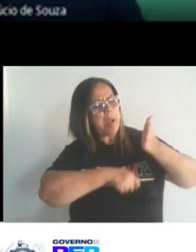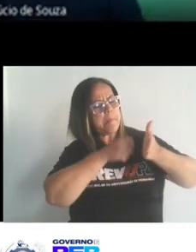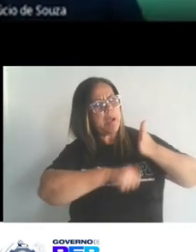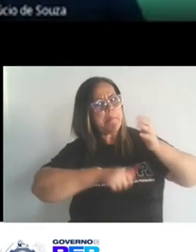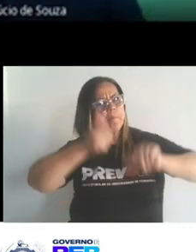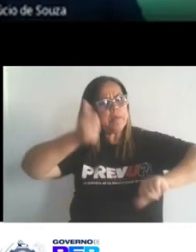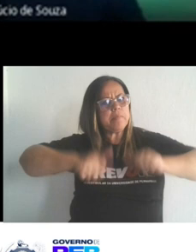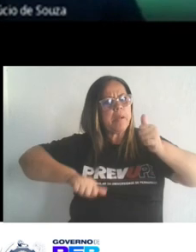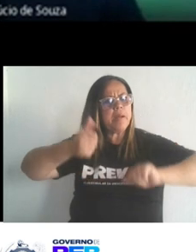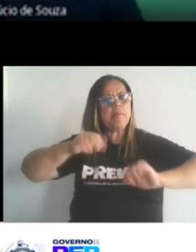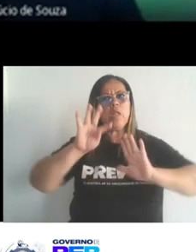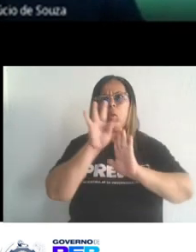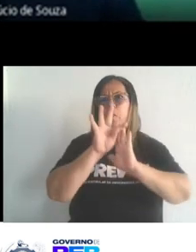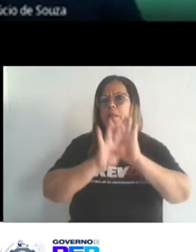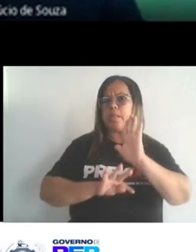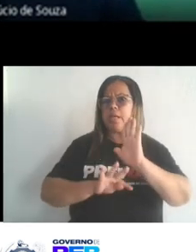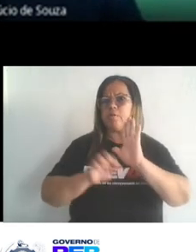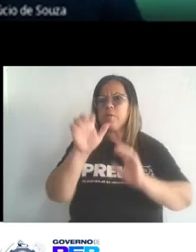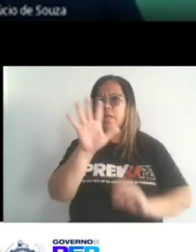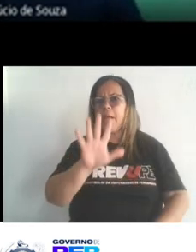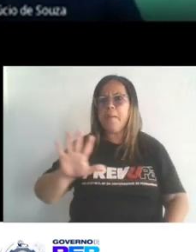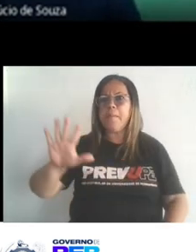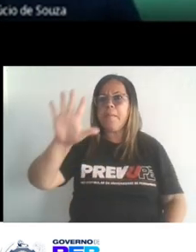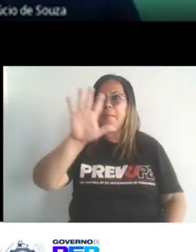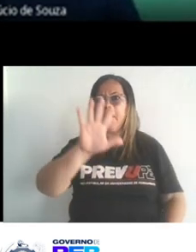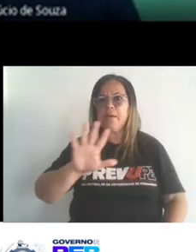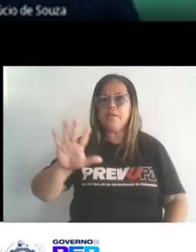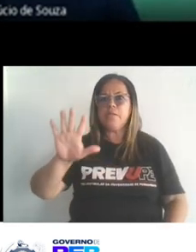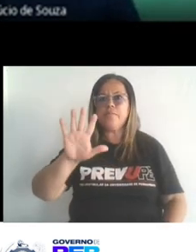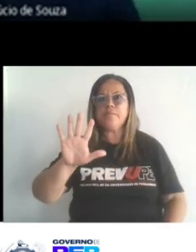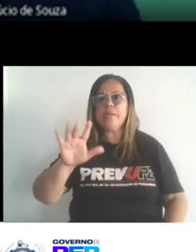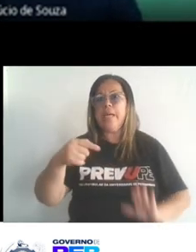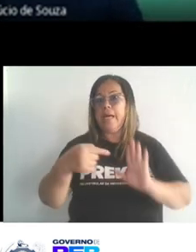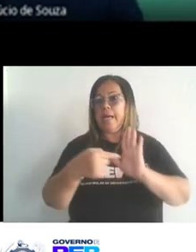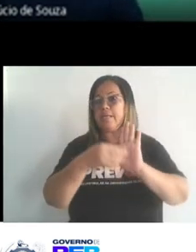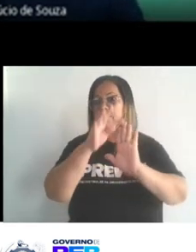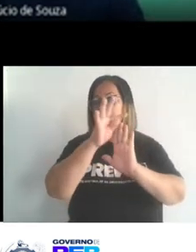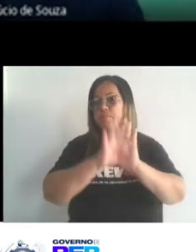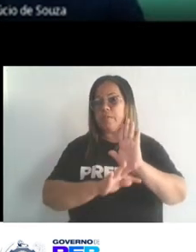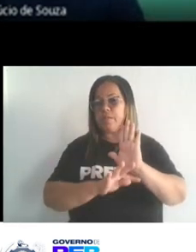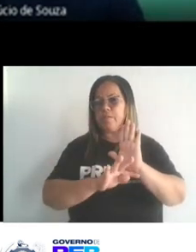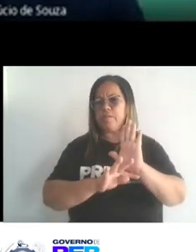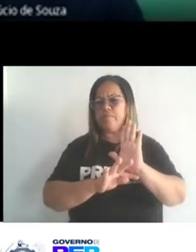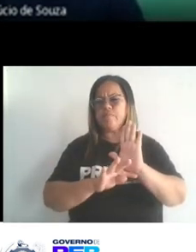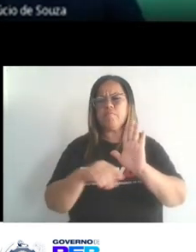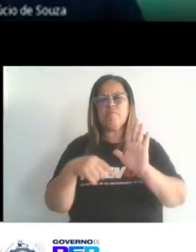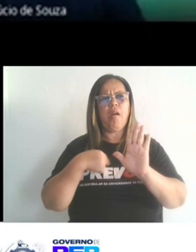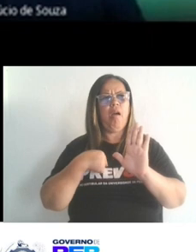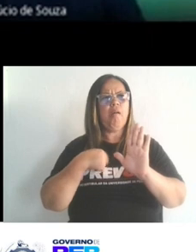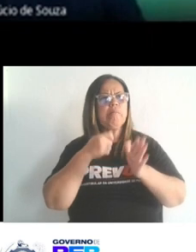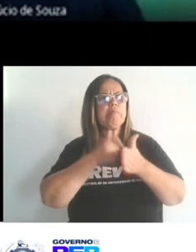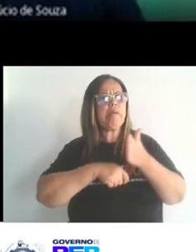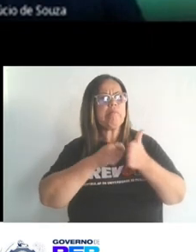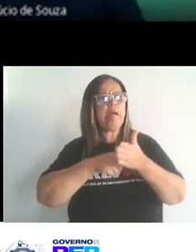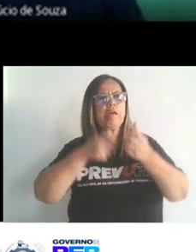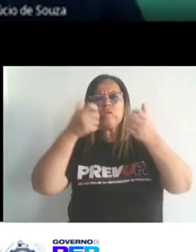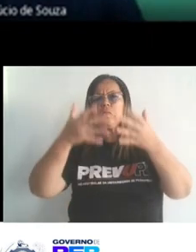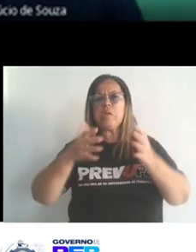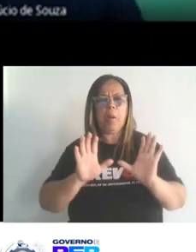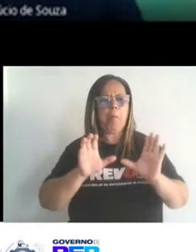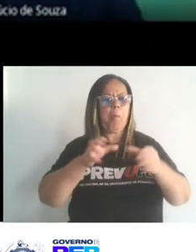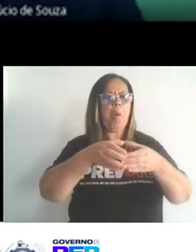o texto e as imagens abaixo no texto não vou tentar definir o que é civilização